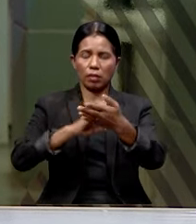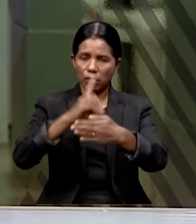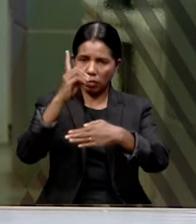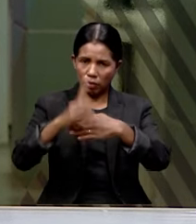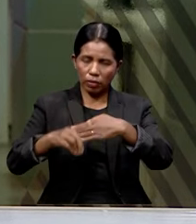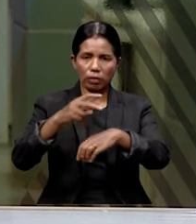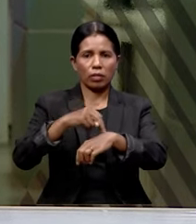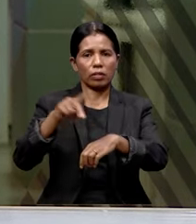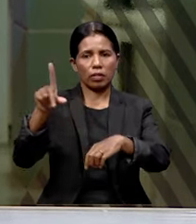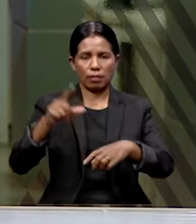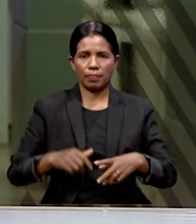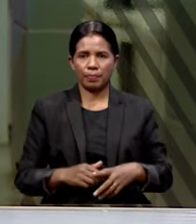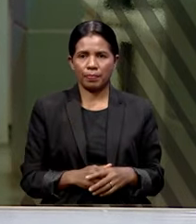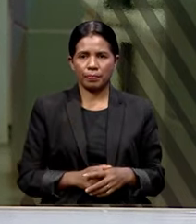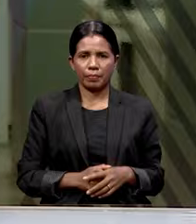nacional.